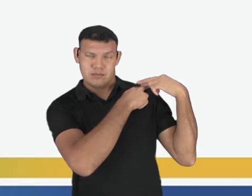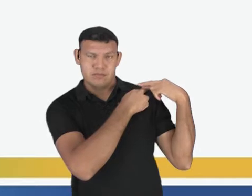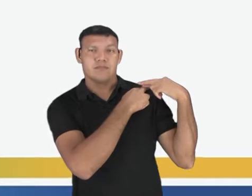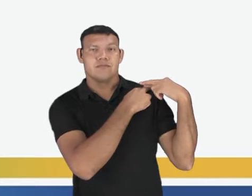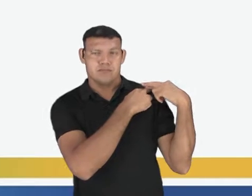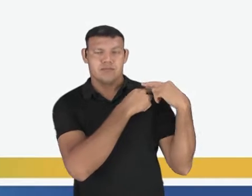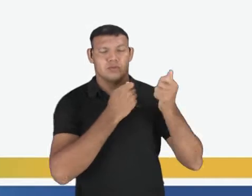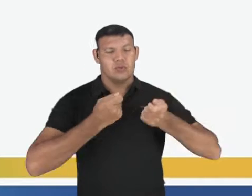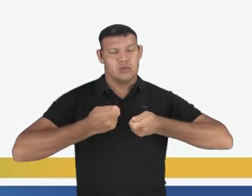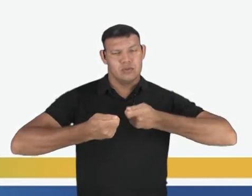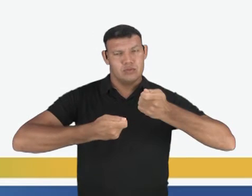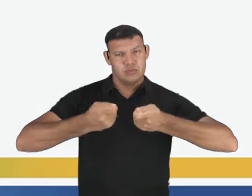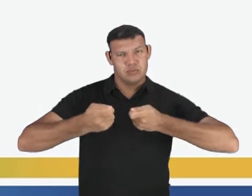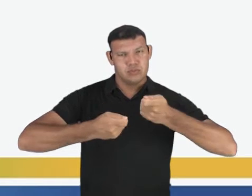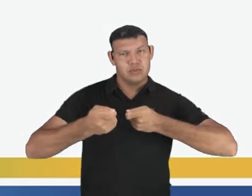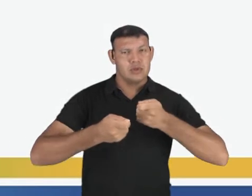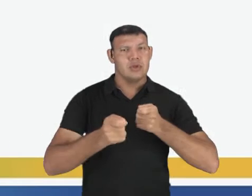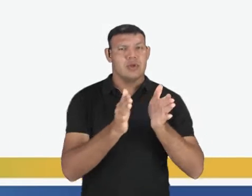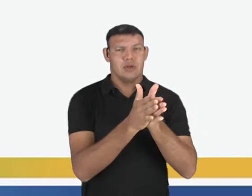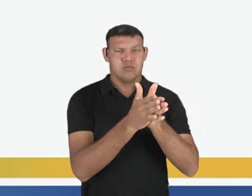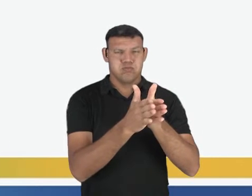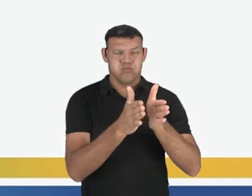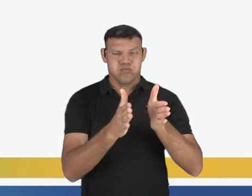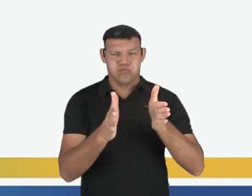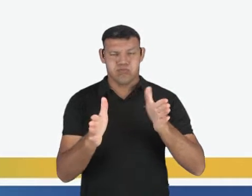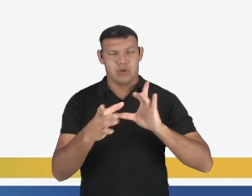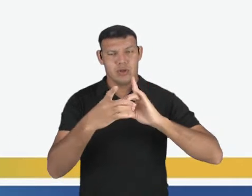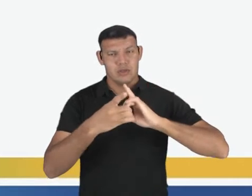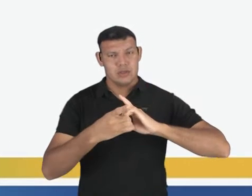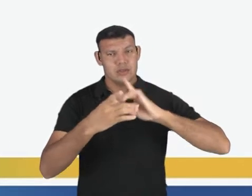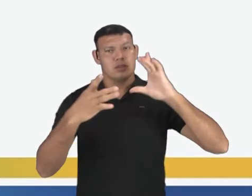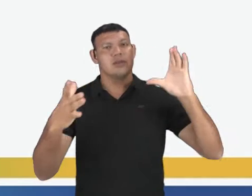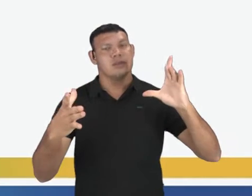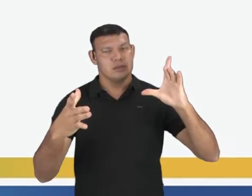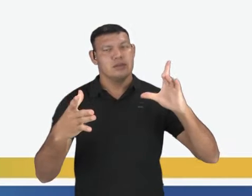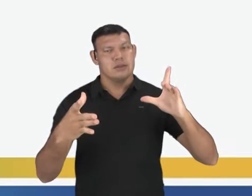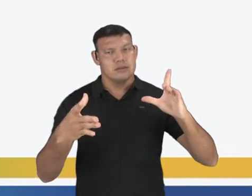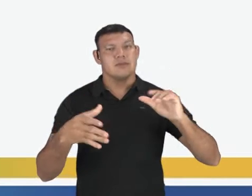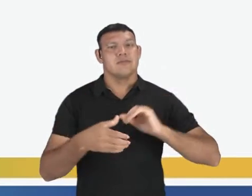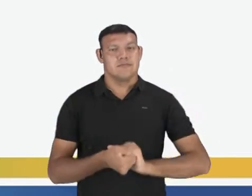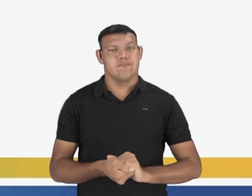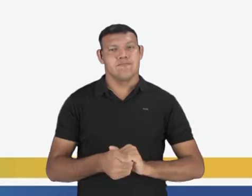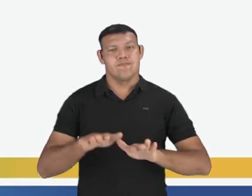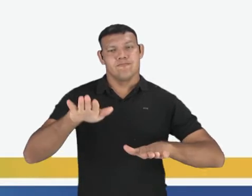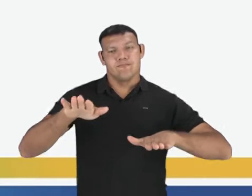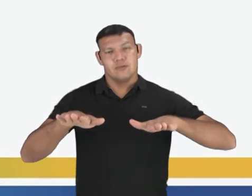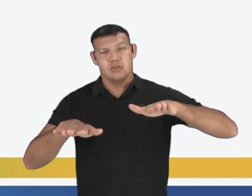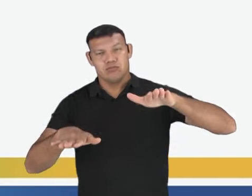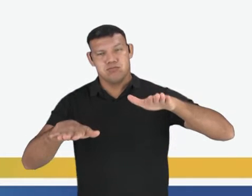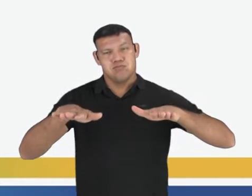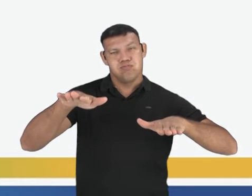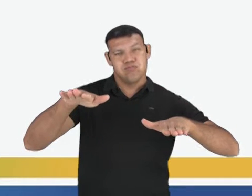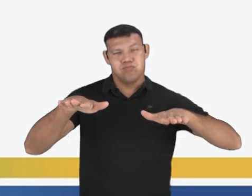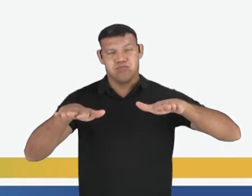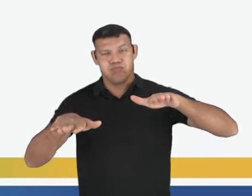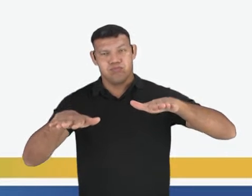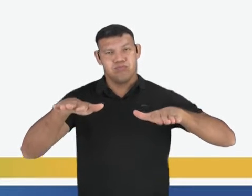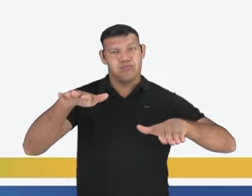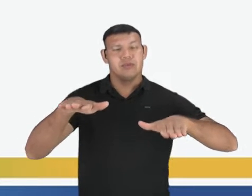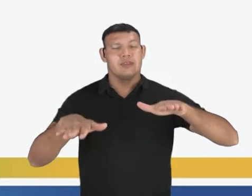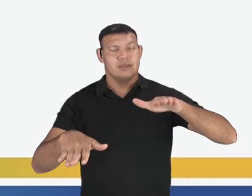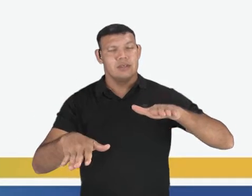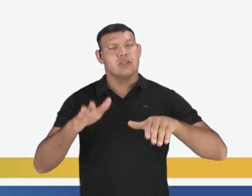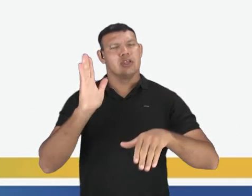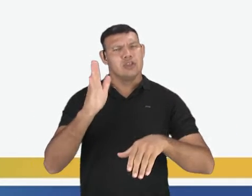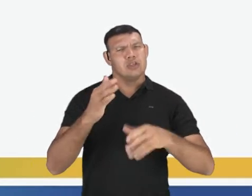por manter esse processo democrático estável, ter essa estabilidade. Porque, como a gente discutiu